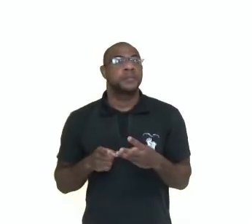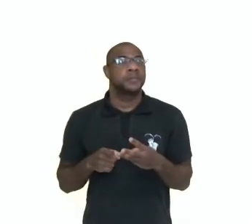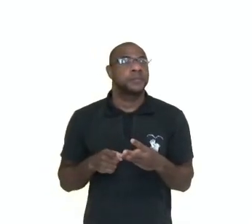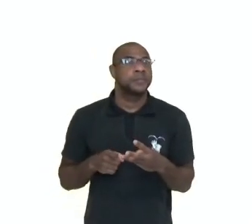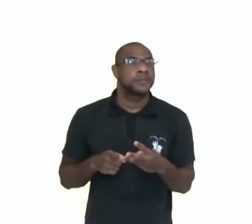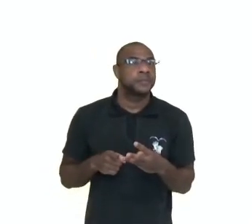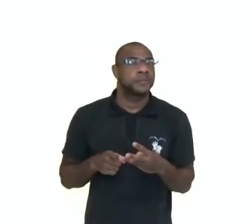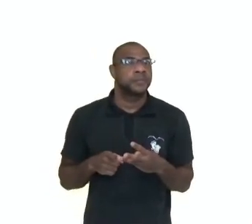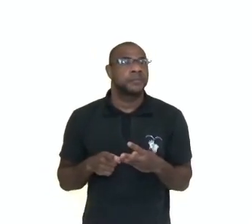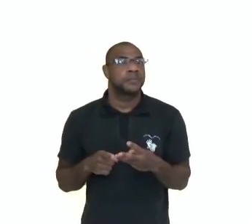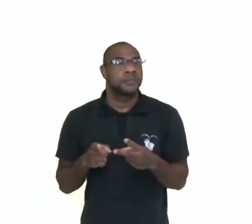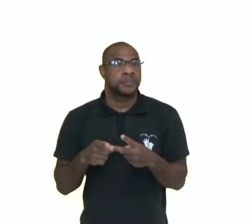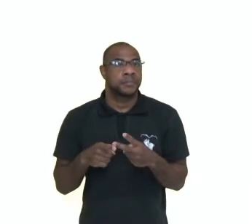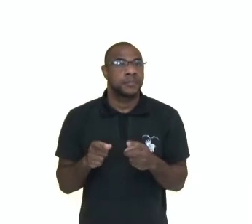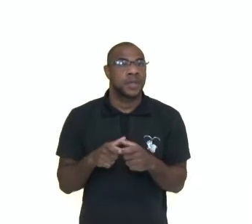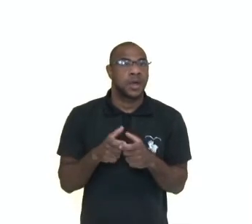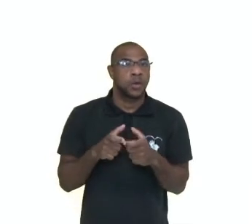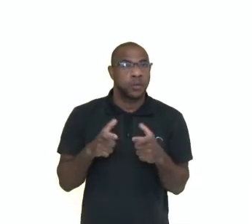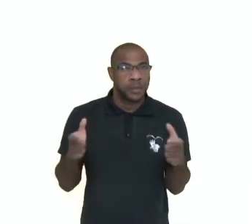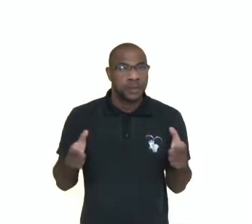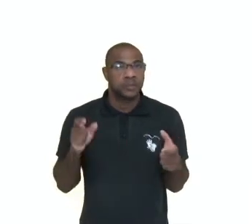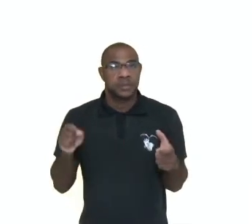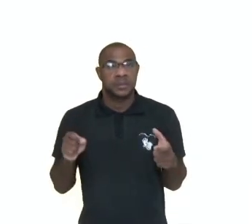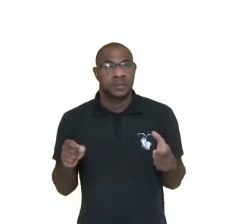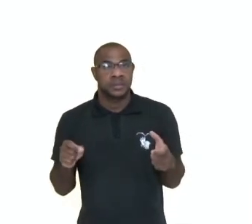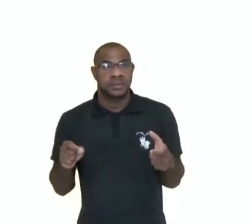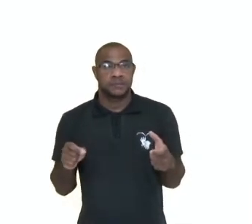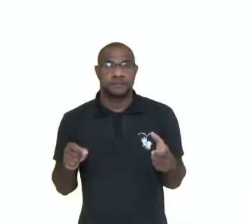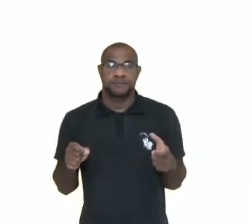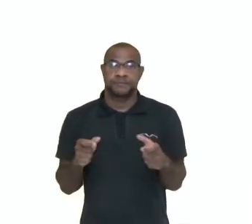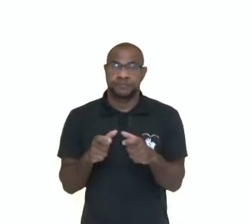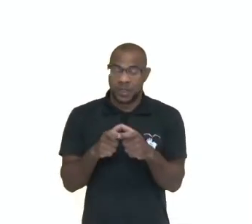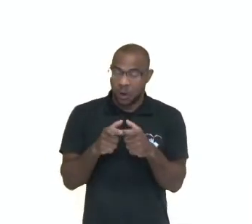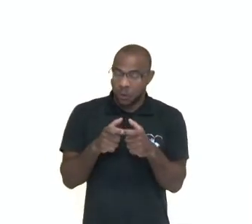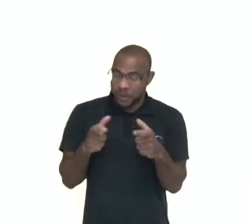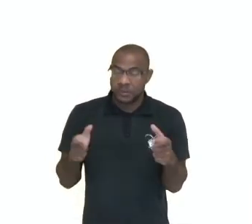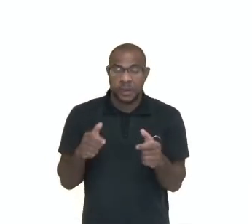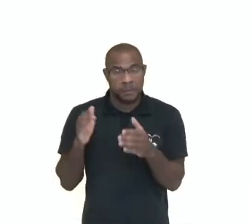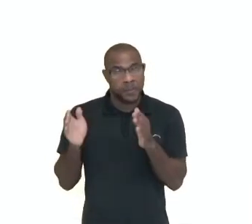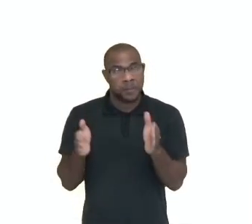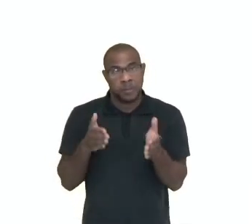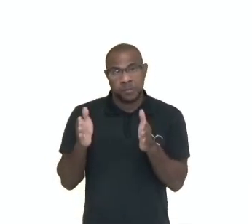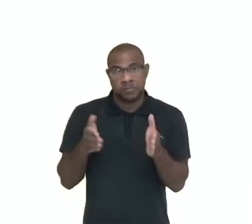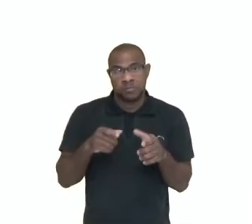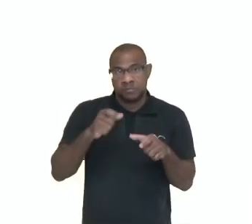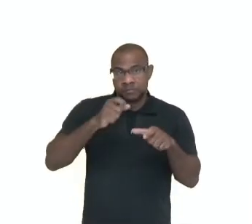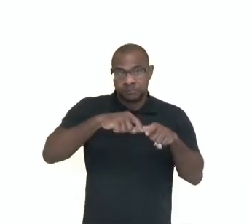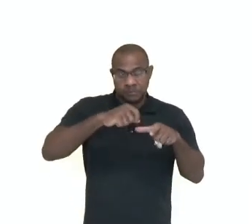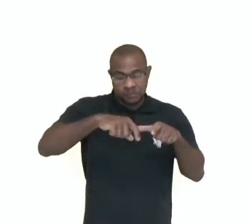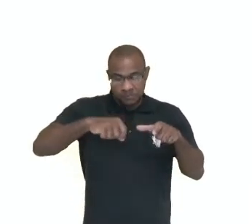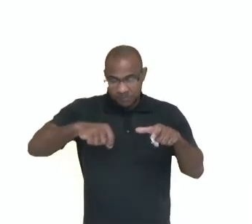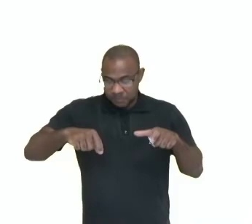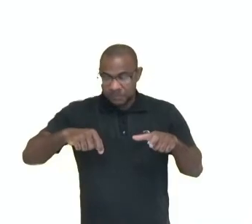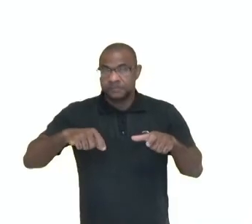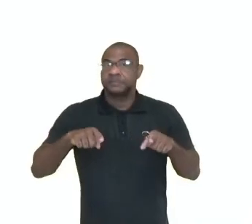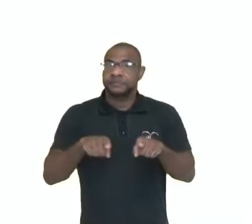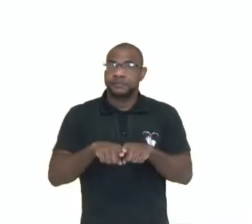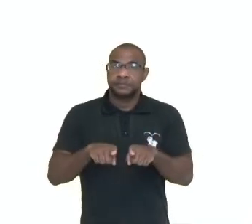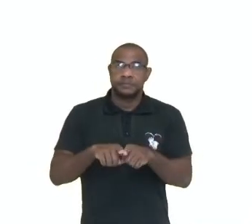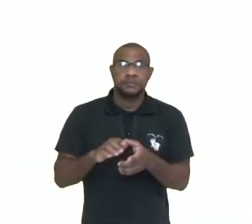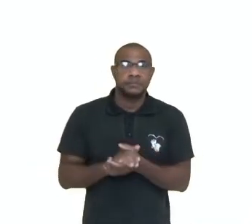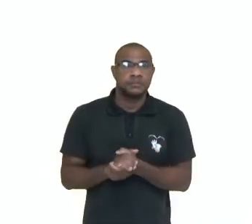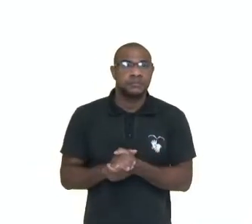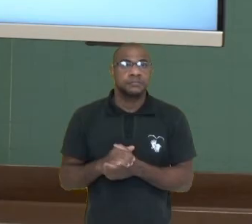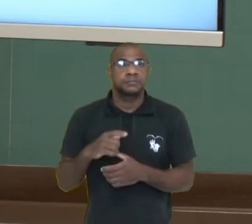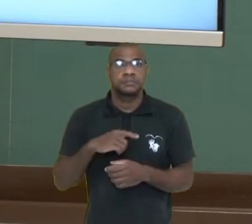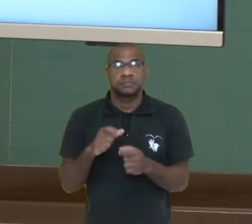aumento da produtividade agrícola em países não industrializados. Sim, isso é um ponto positivo também. Você tem